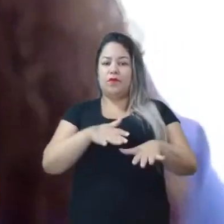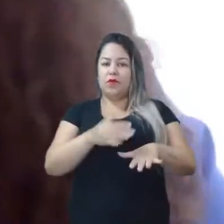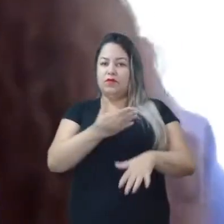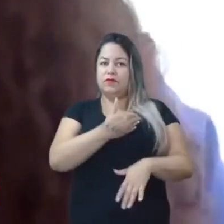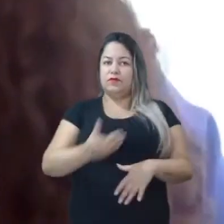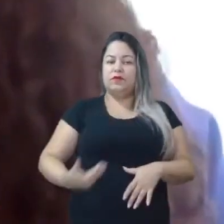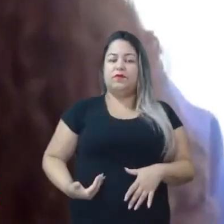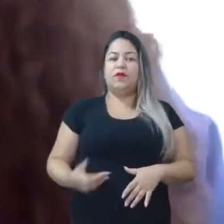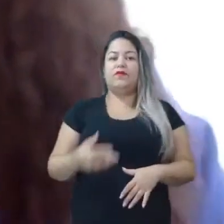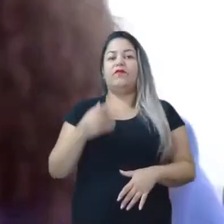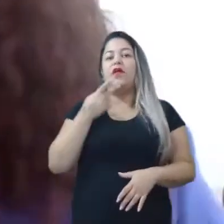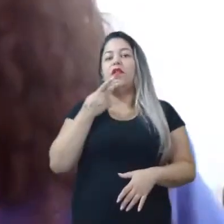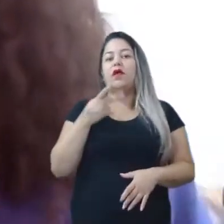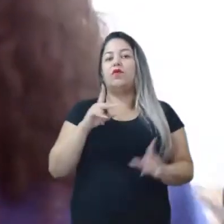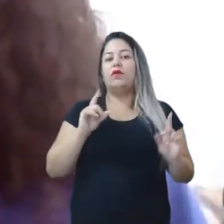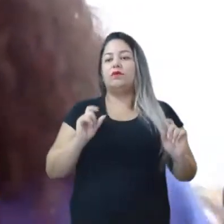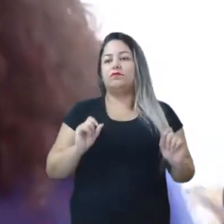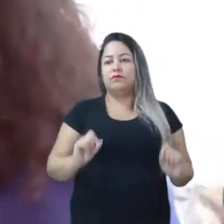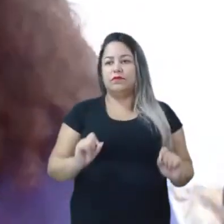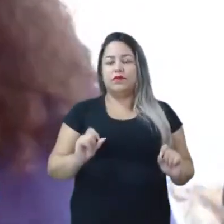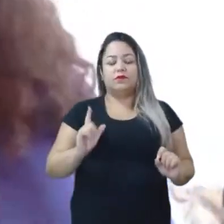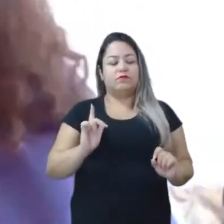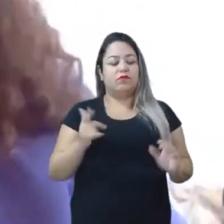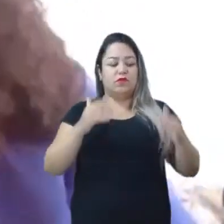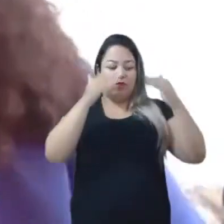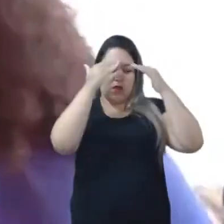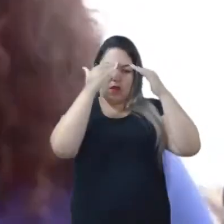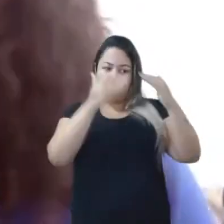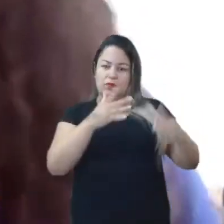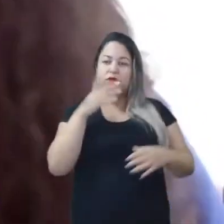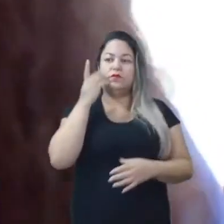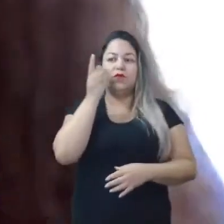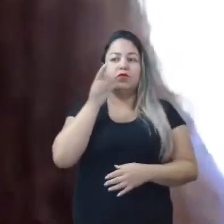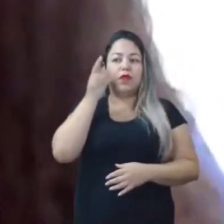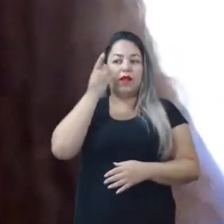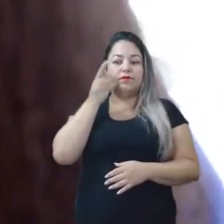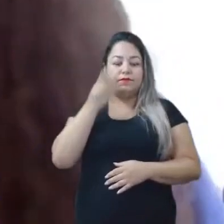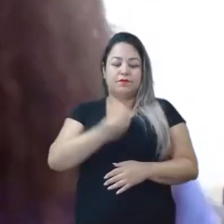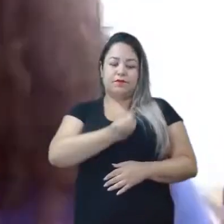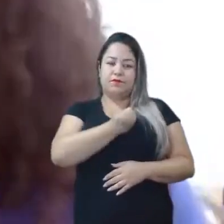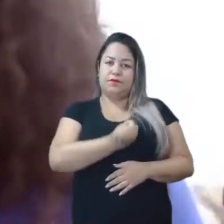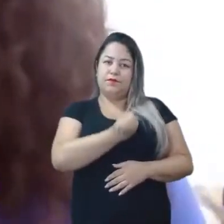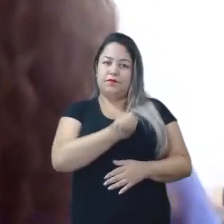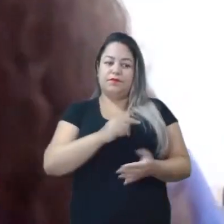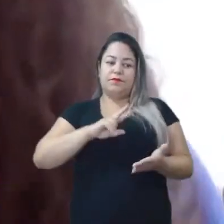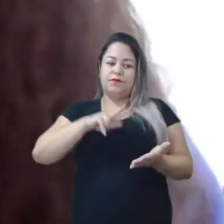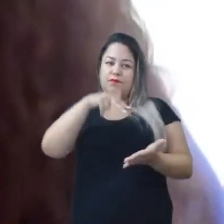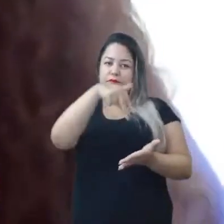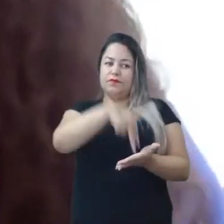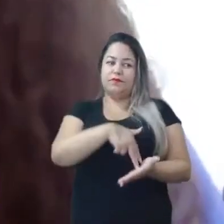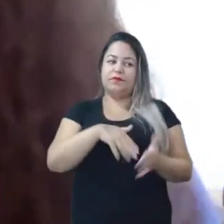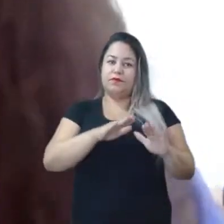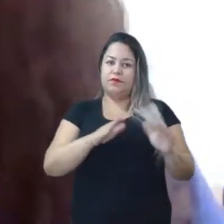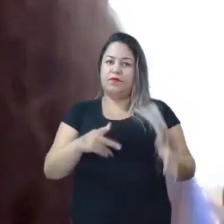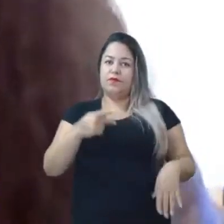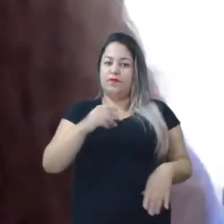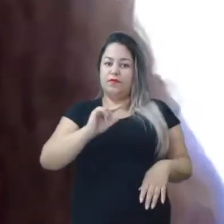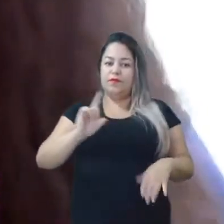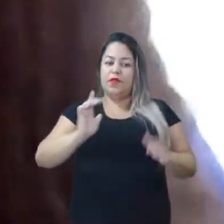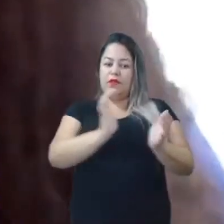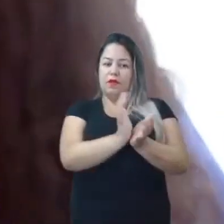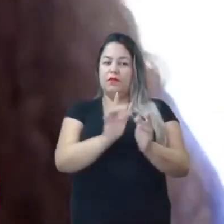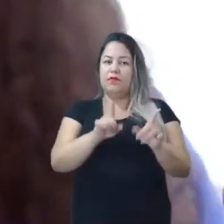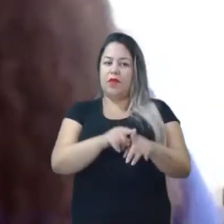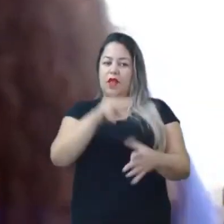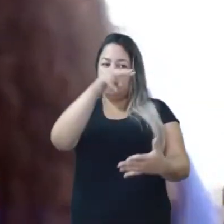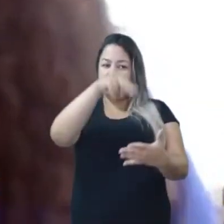muito, eu poderia dizer aqui, desrespeitosa, um dos parlamentares presentes, né, da bancada do PL, após a